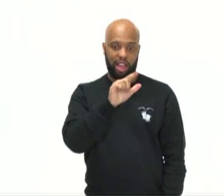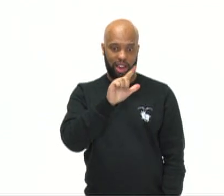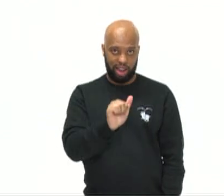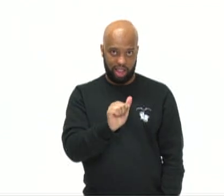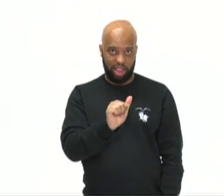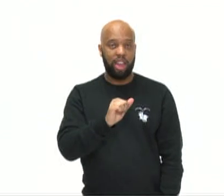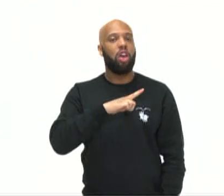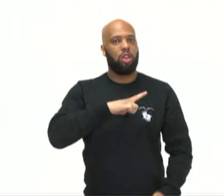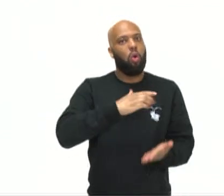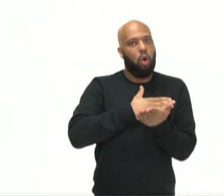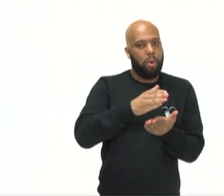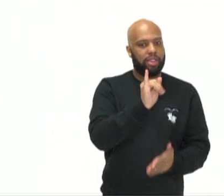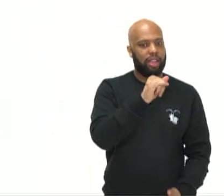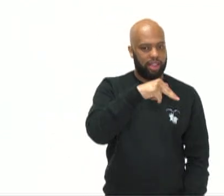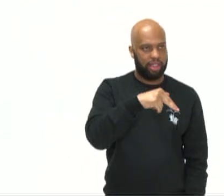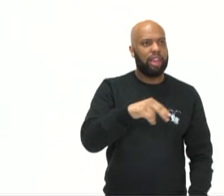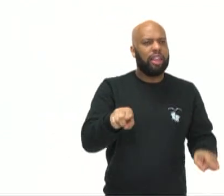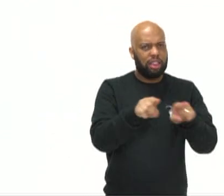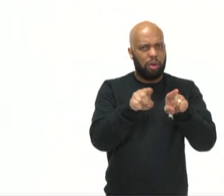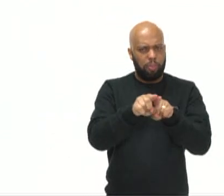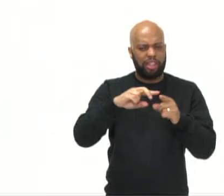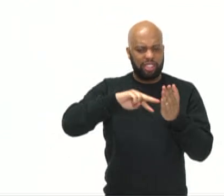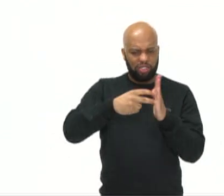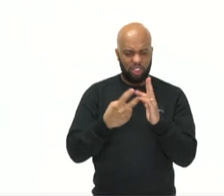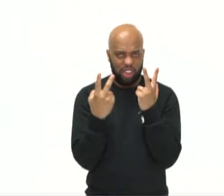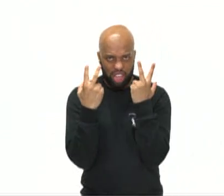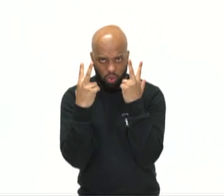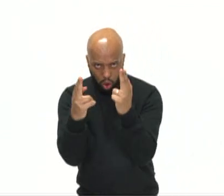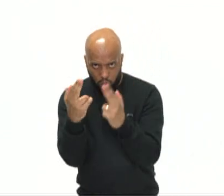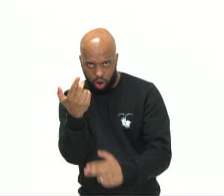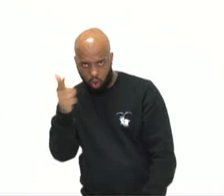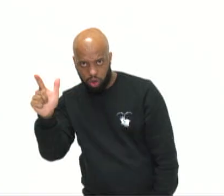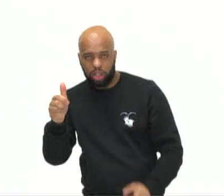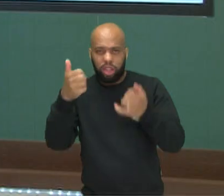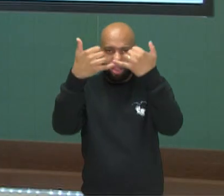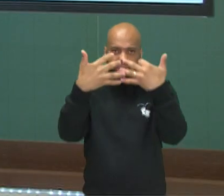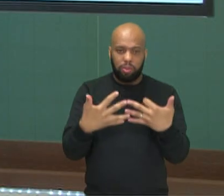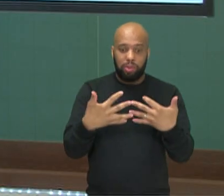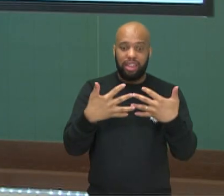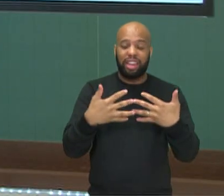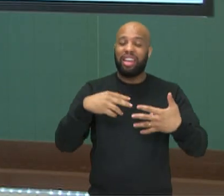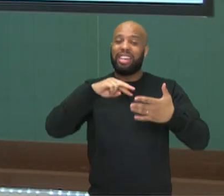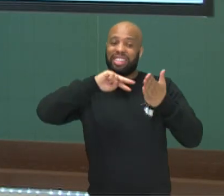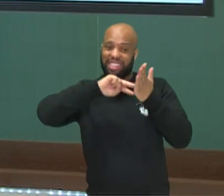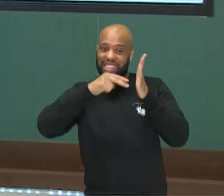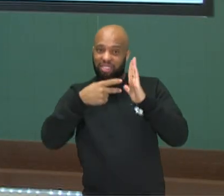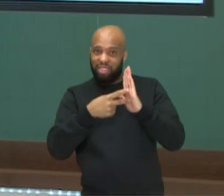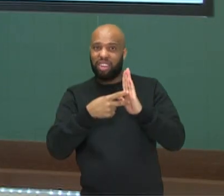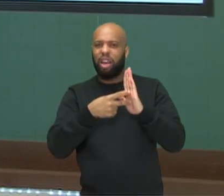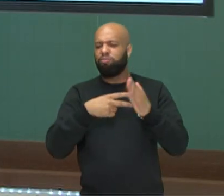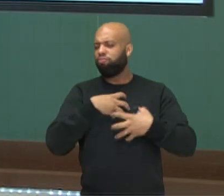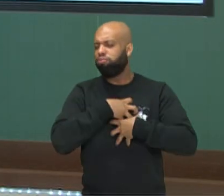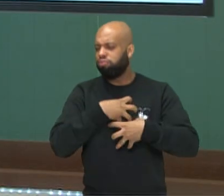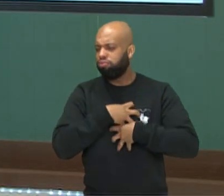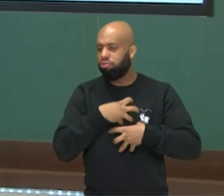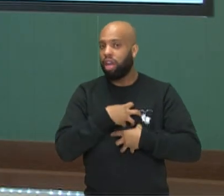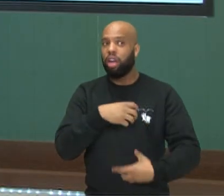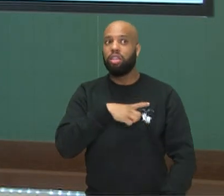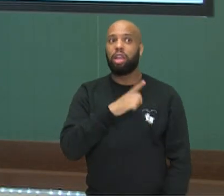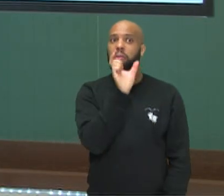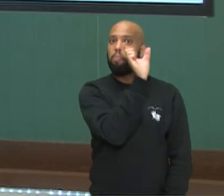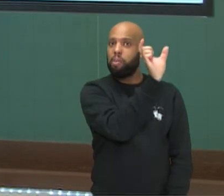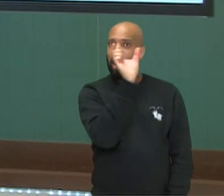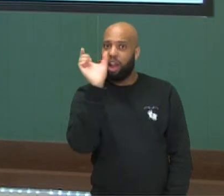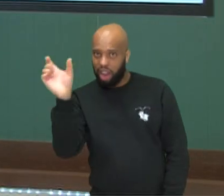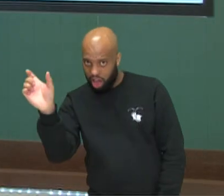tem o mesmo sentido que as outras? Pensa um pouquinho, explique qual o sentido desta palavra. Compare então as palavras